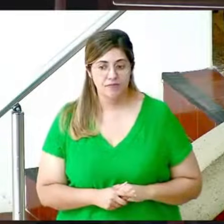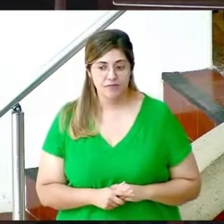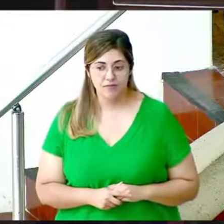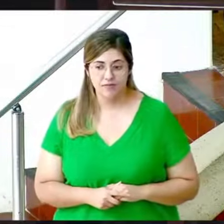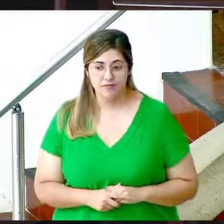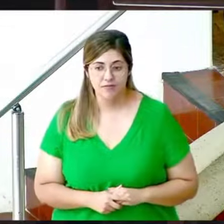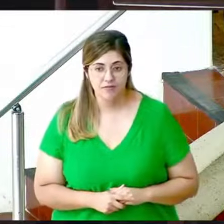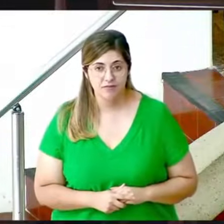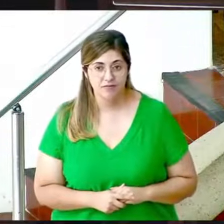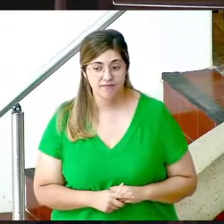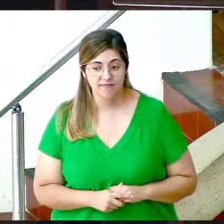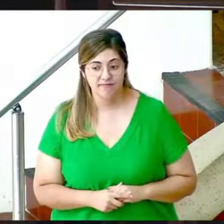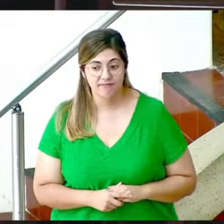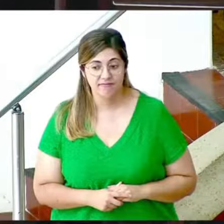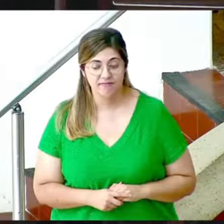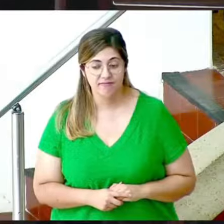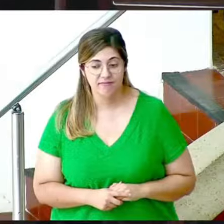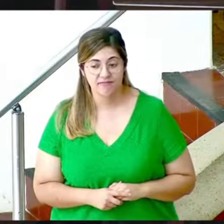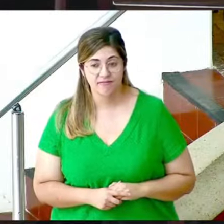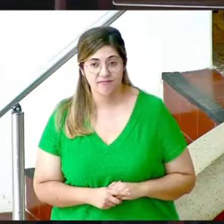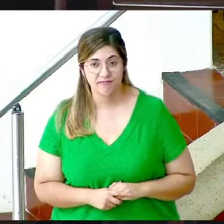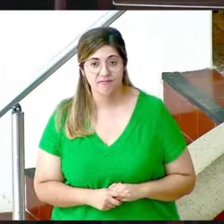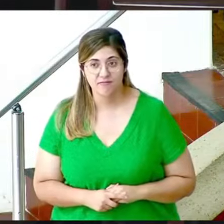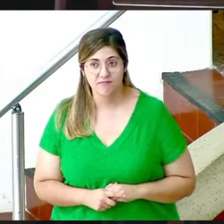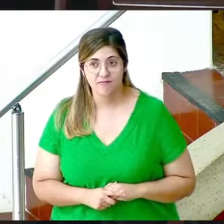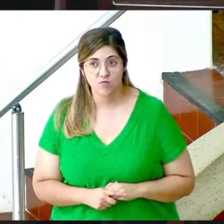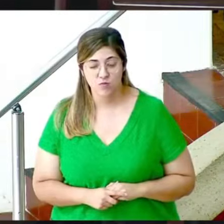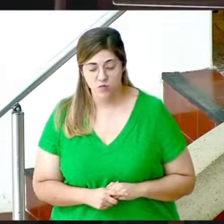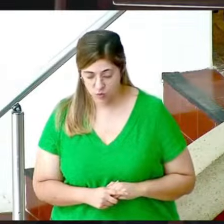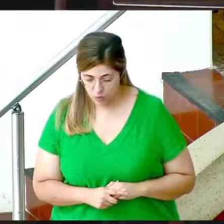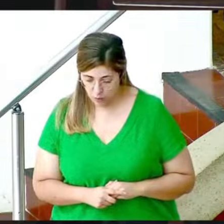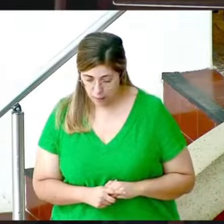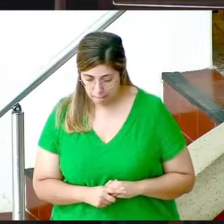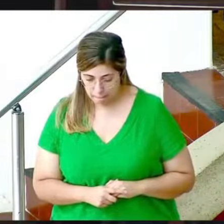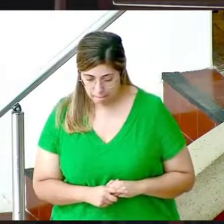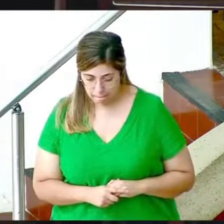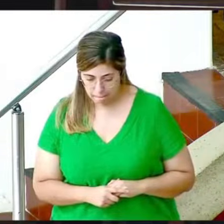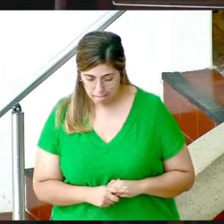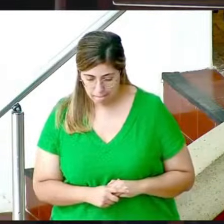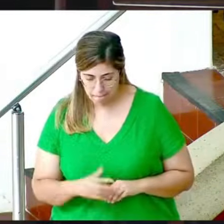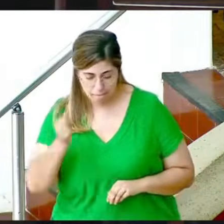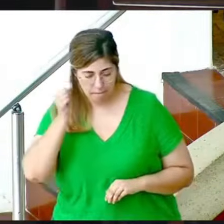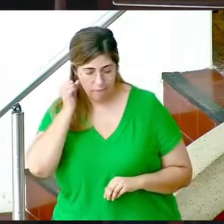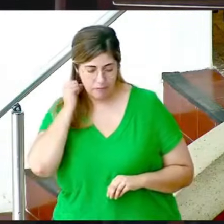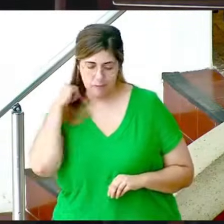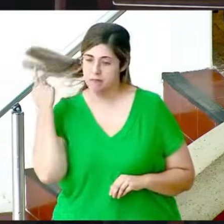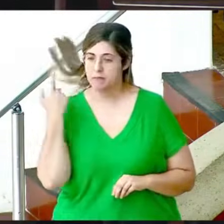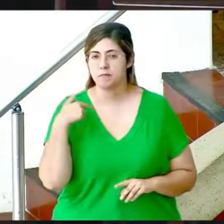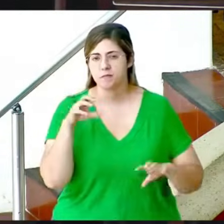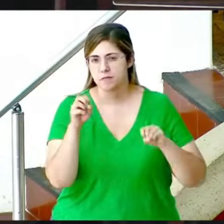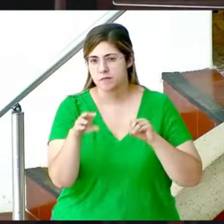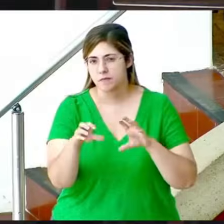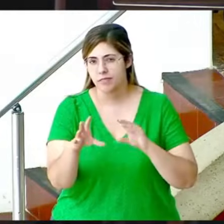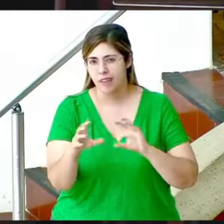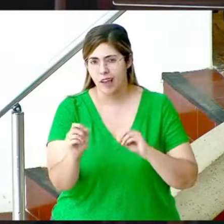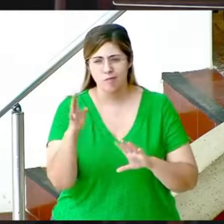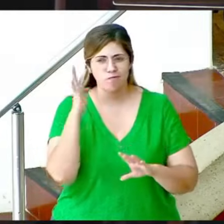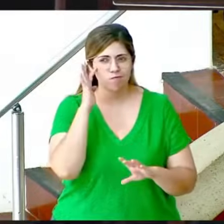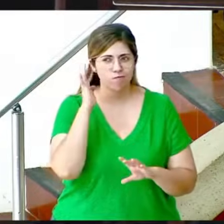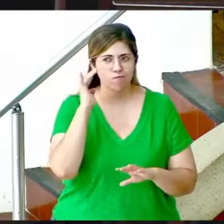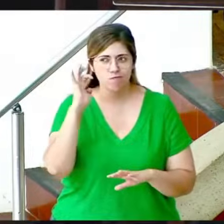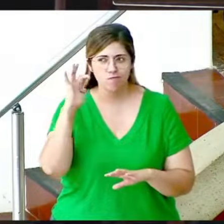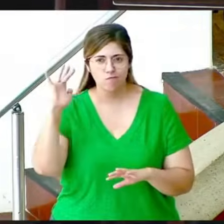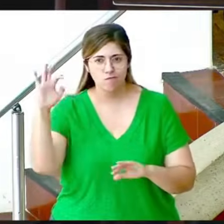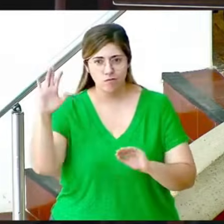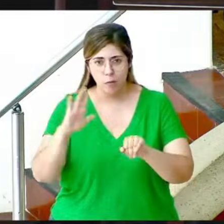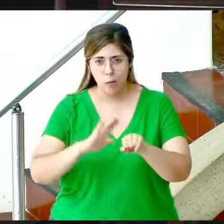mente. Aqueles que são mais dados às tecnologias presentes, entendem logo. Os outros vão precisar de um esforcinho, mas